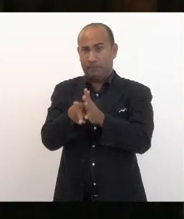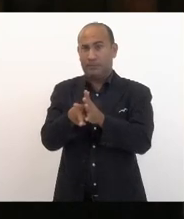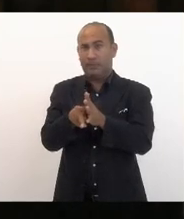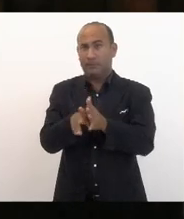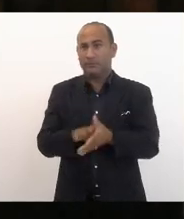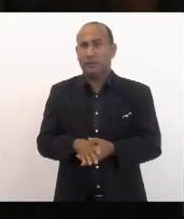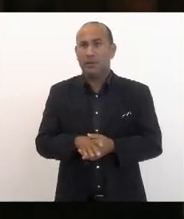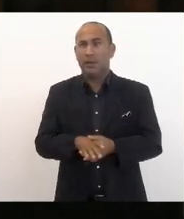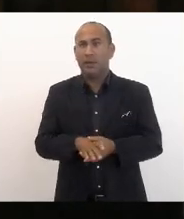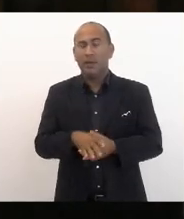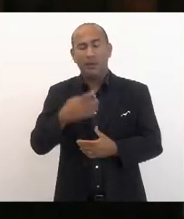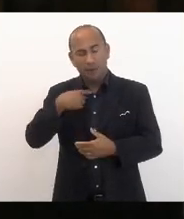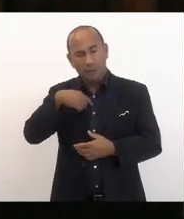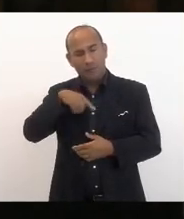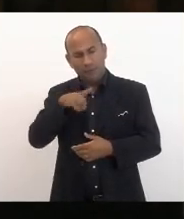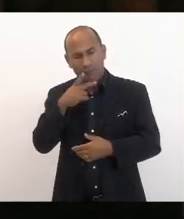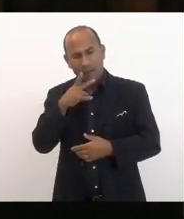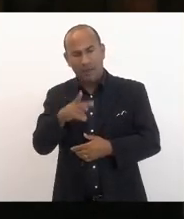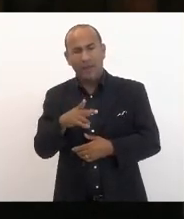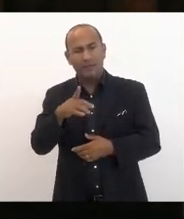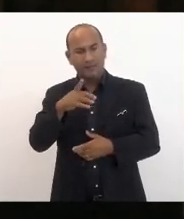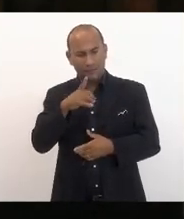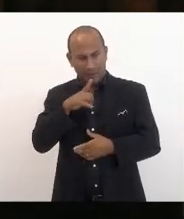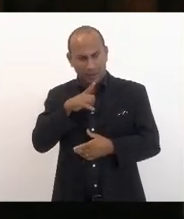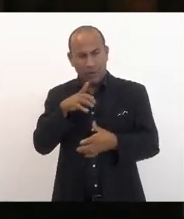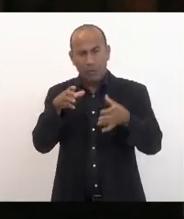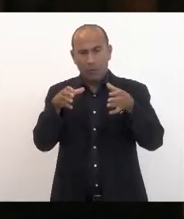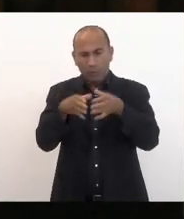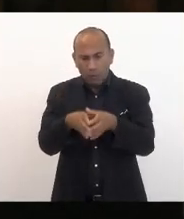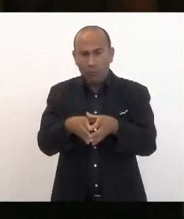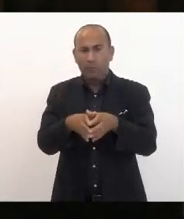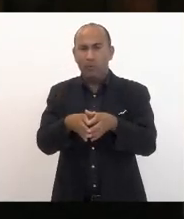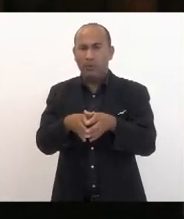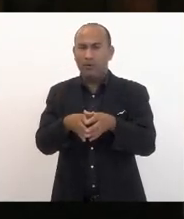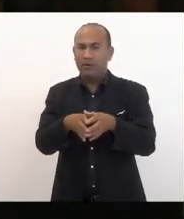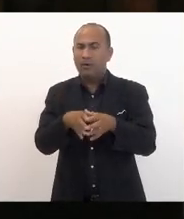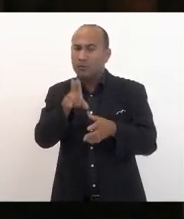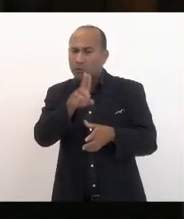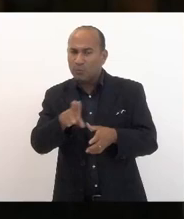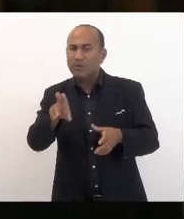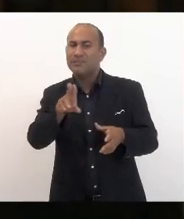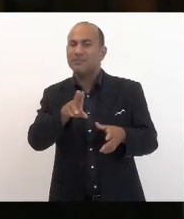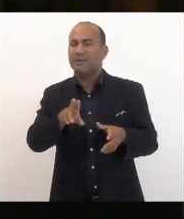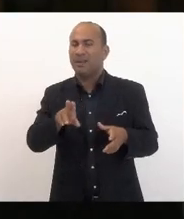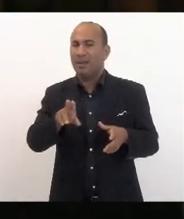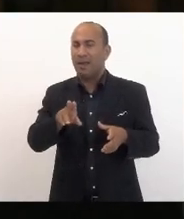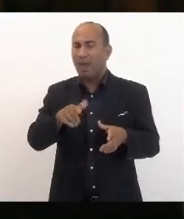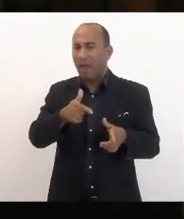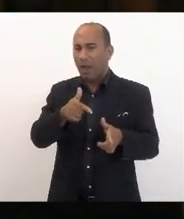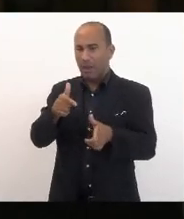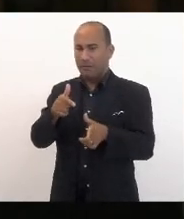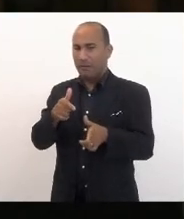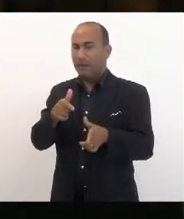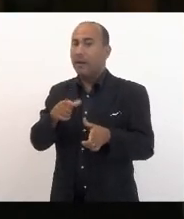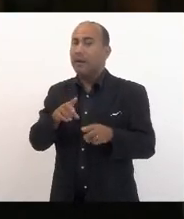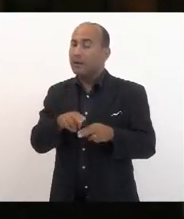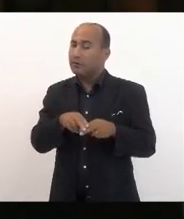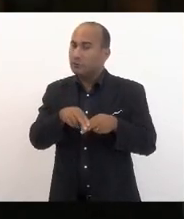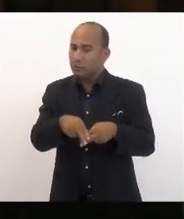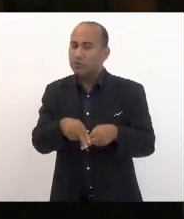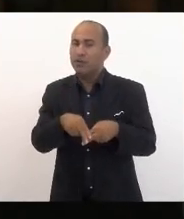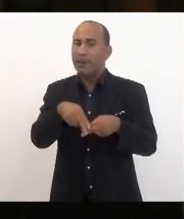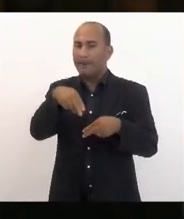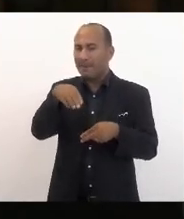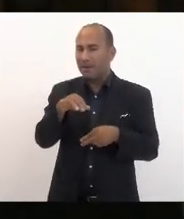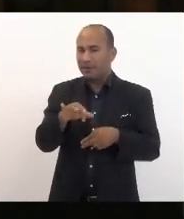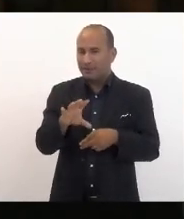e vou mais além. Ter um batalhão armado, homens armados à sua disposição, é a prática de milícia. E é isso que eu vou trazer na